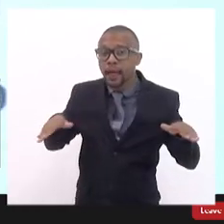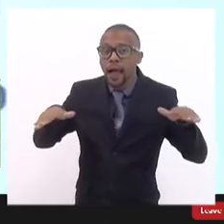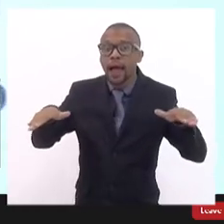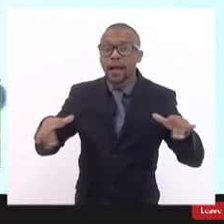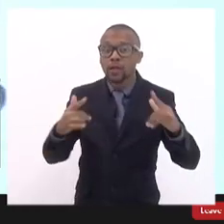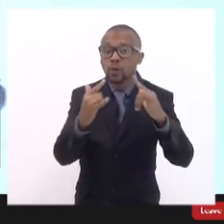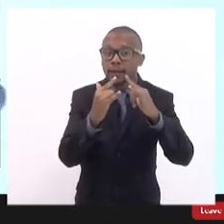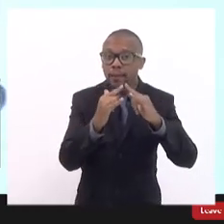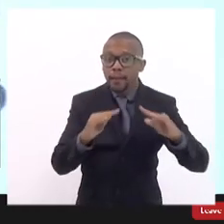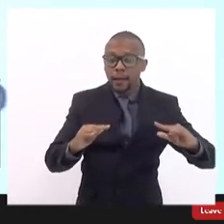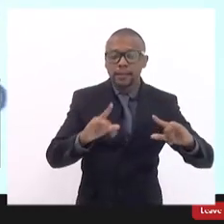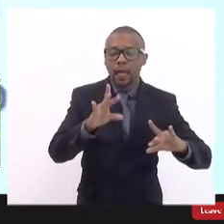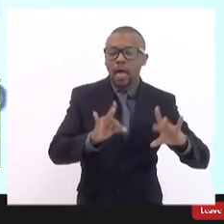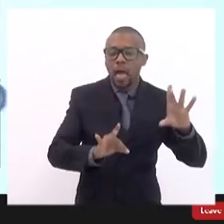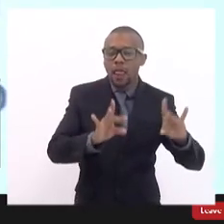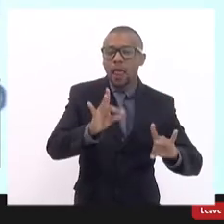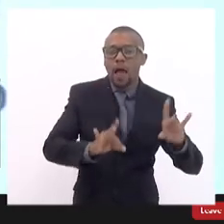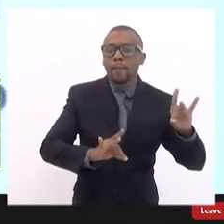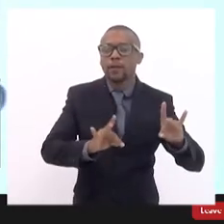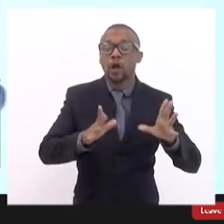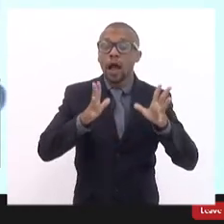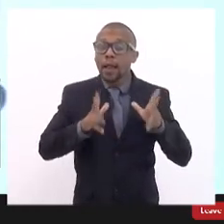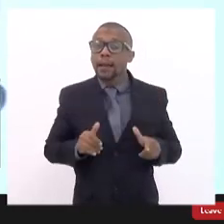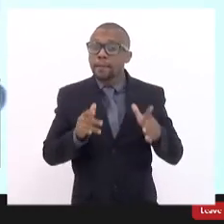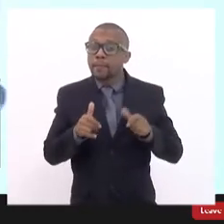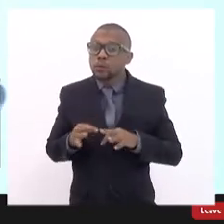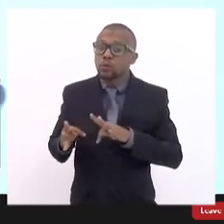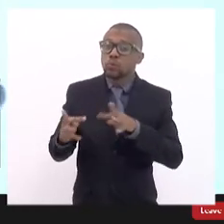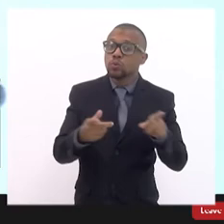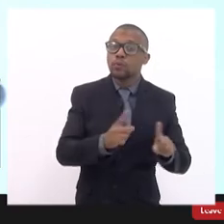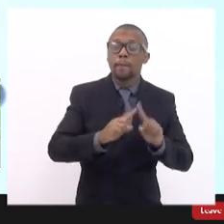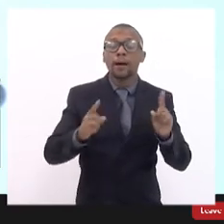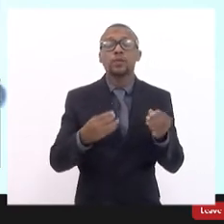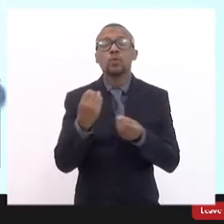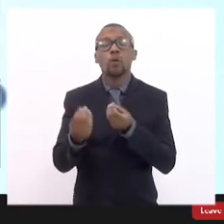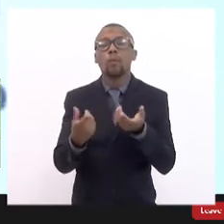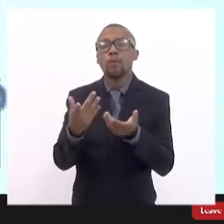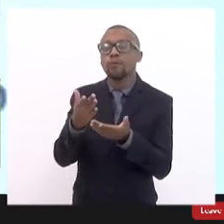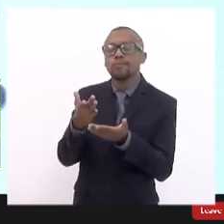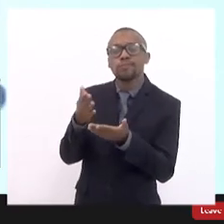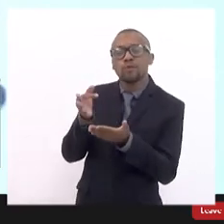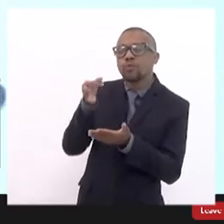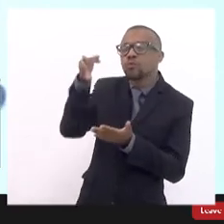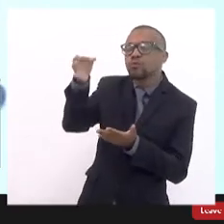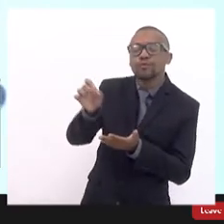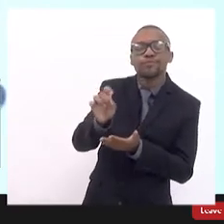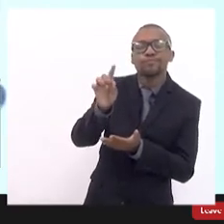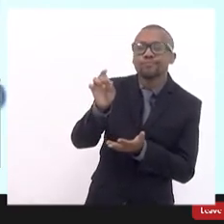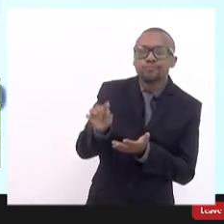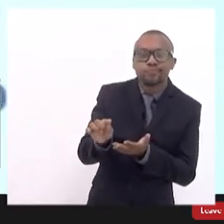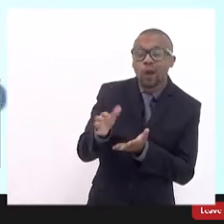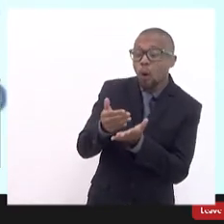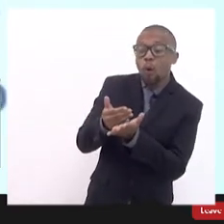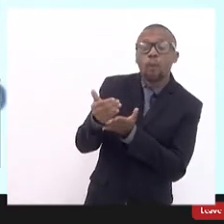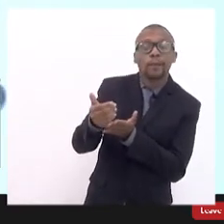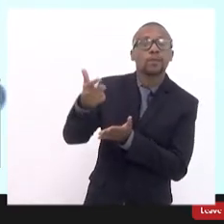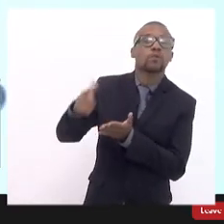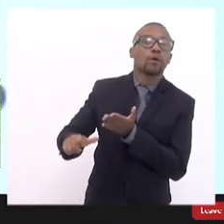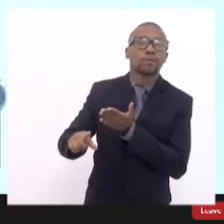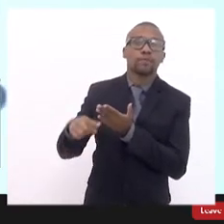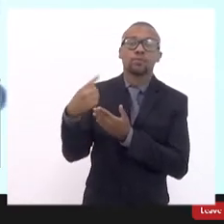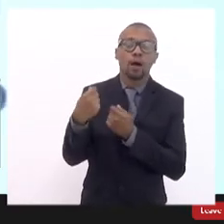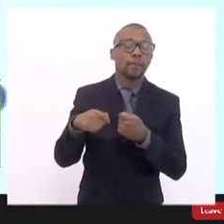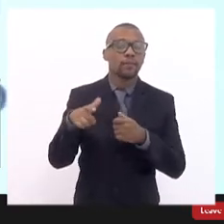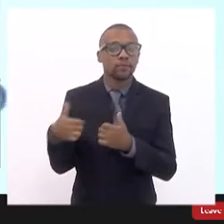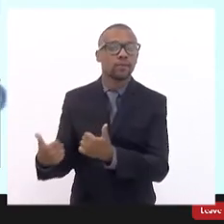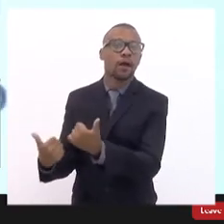nós lavamos tudo, mas não sabemos como nós vamos recomeçar. Né? Essas pessoas precisam de auxílio, nós precisamos de auxílio